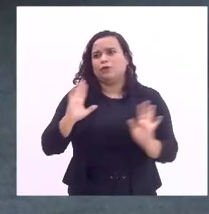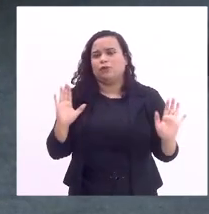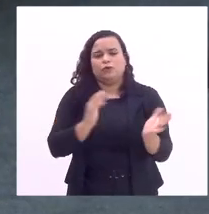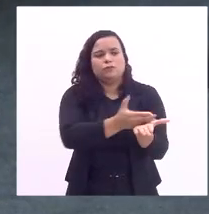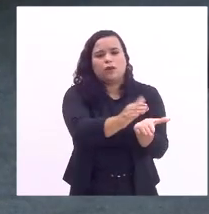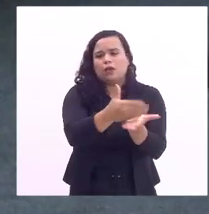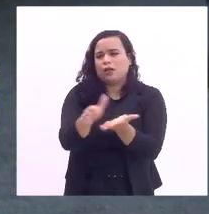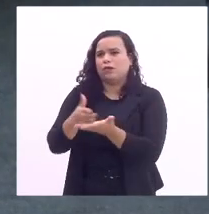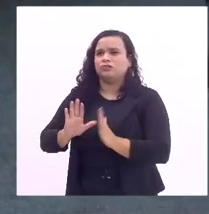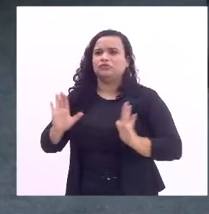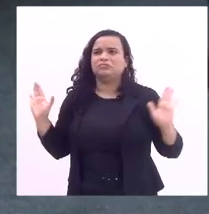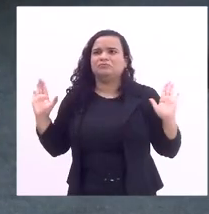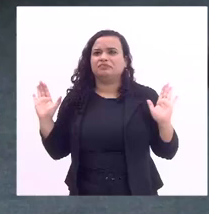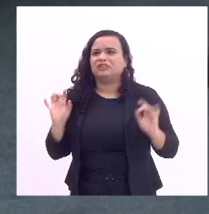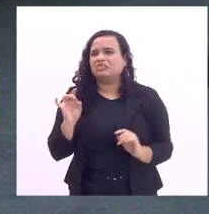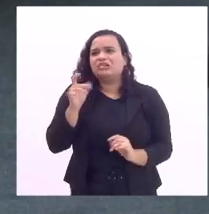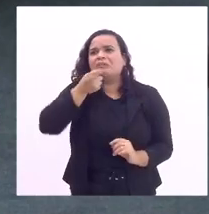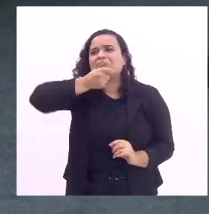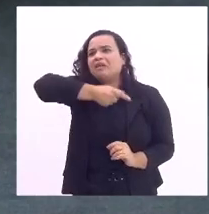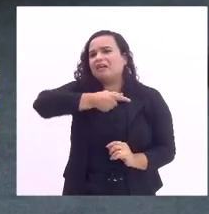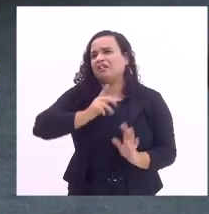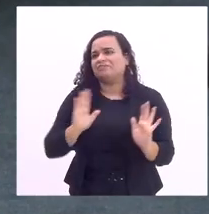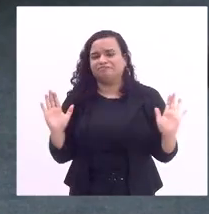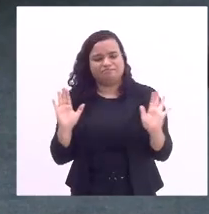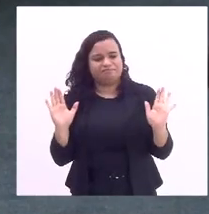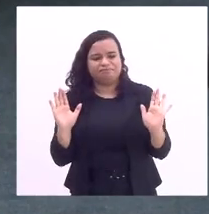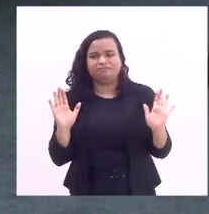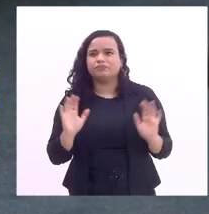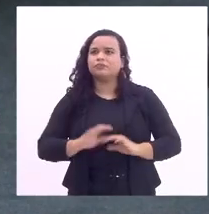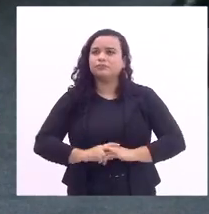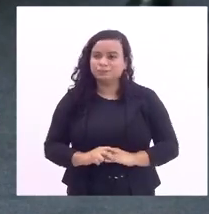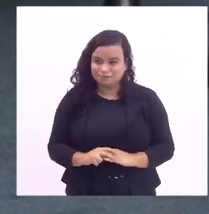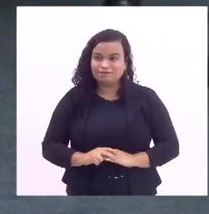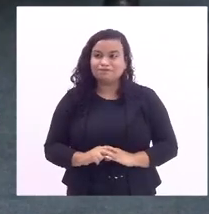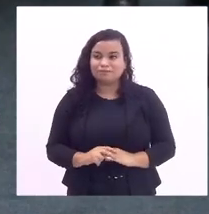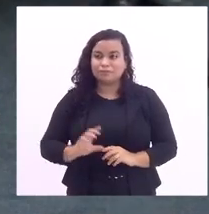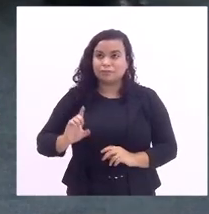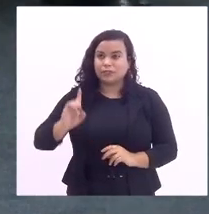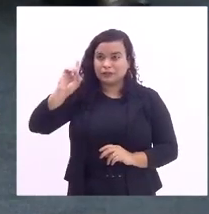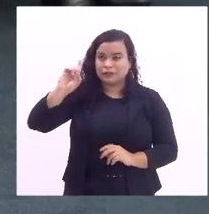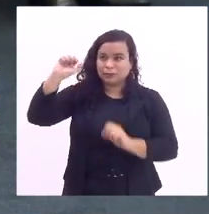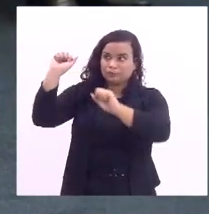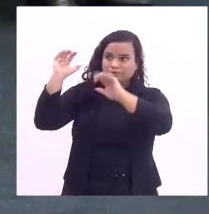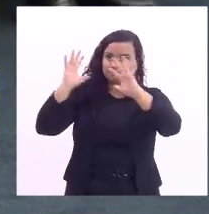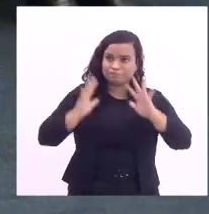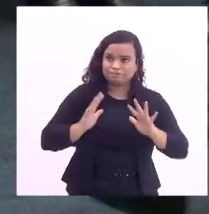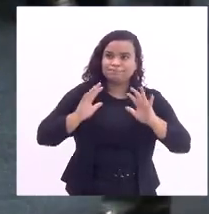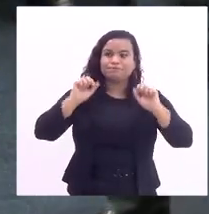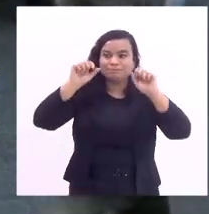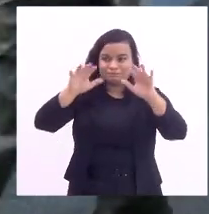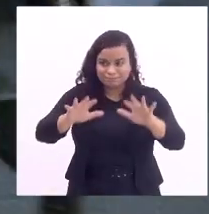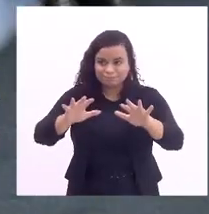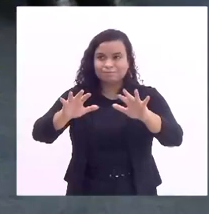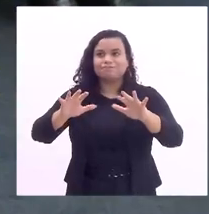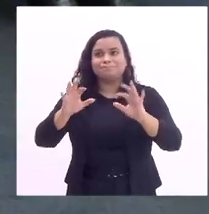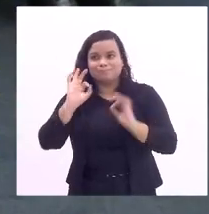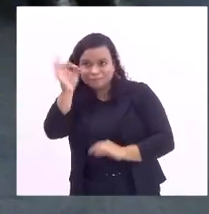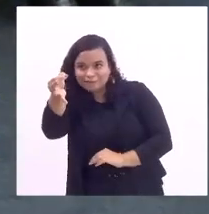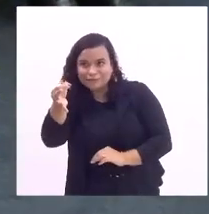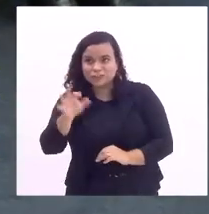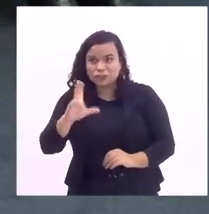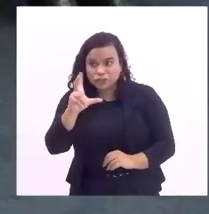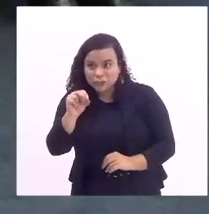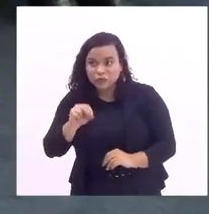resto é só uma piada de mau gosto. Que o Senhor Deus sempre nos abençoe. Não é, deputado Chico, deputado Ratinho?